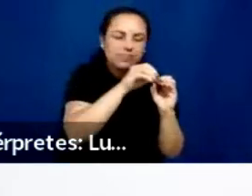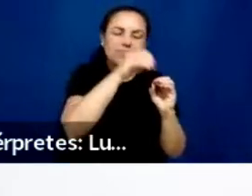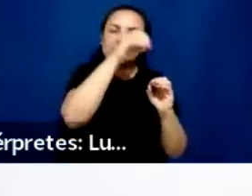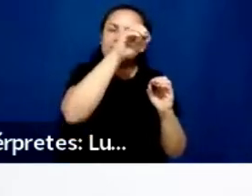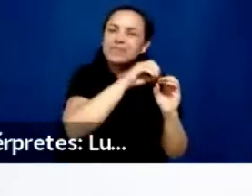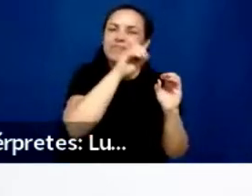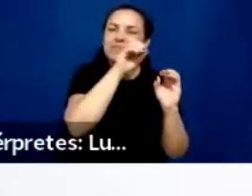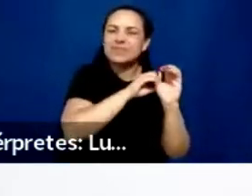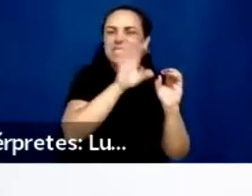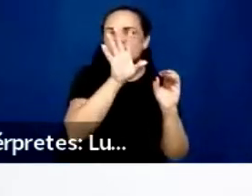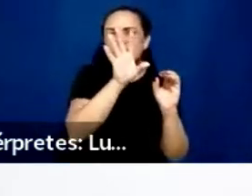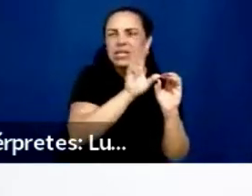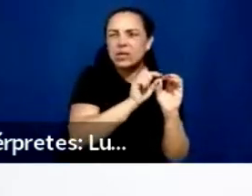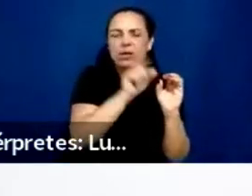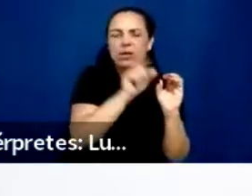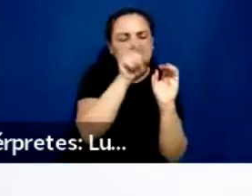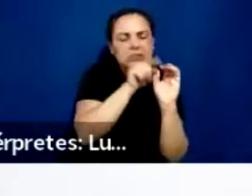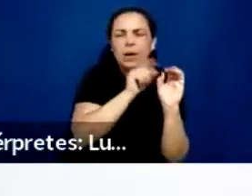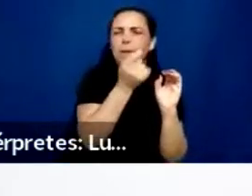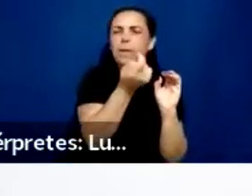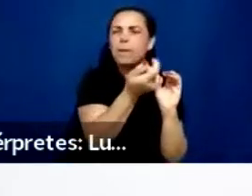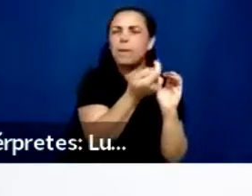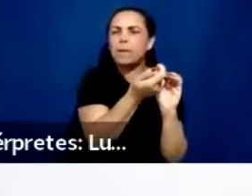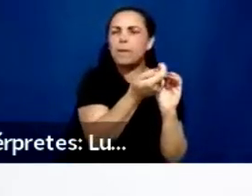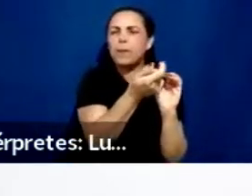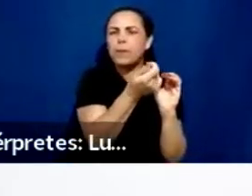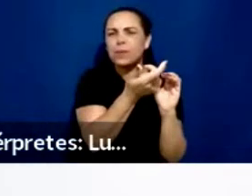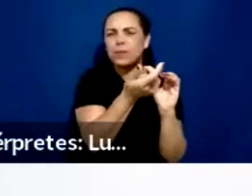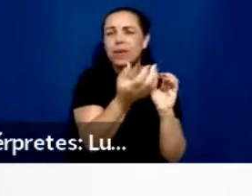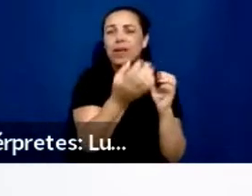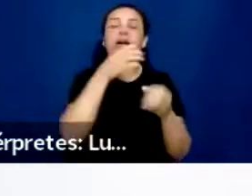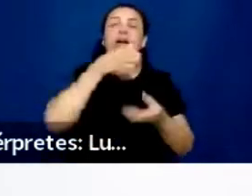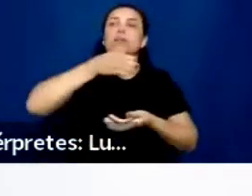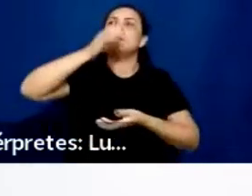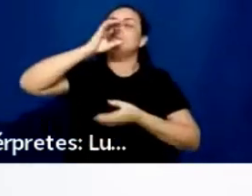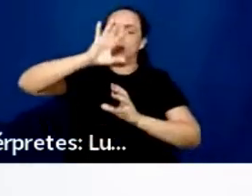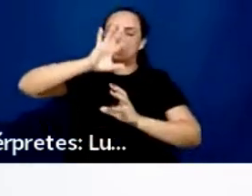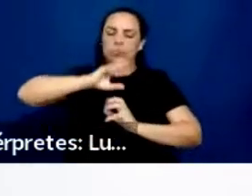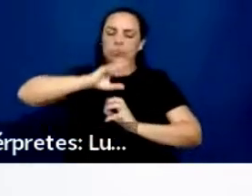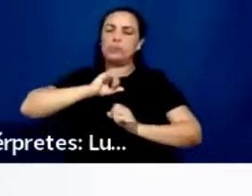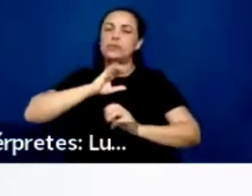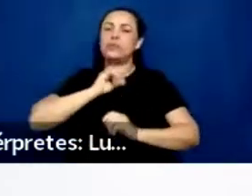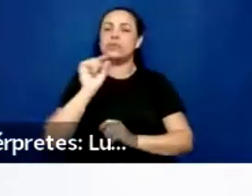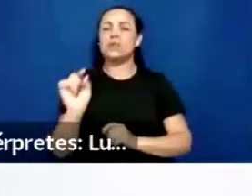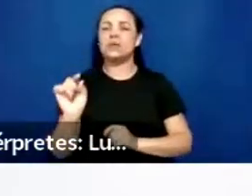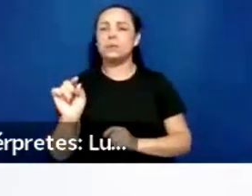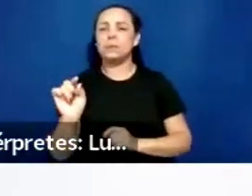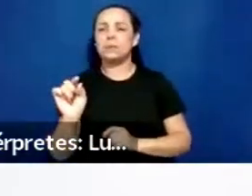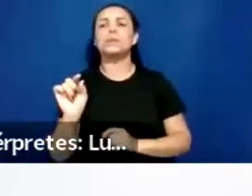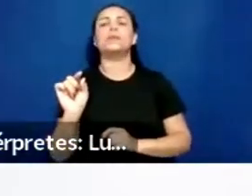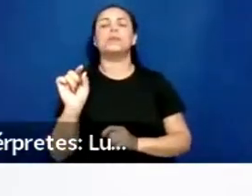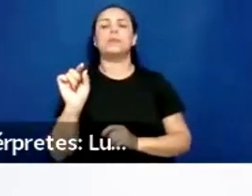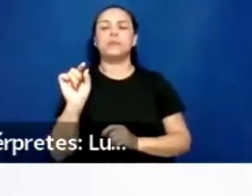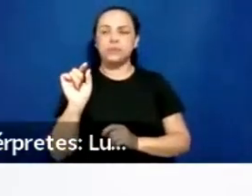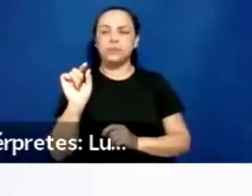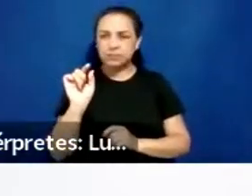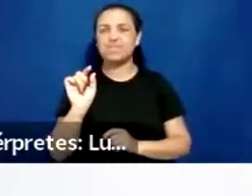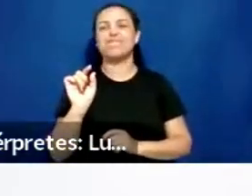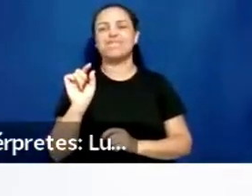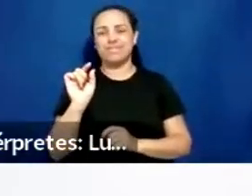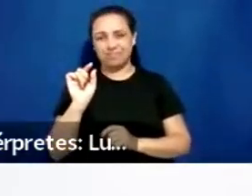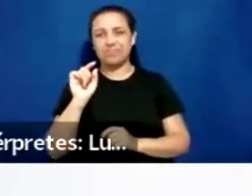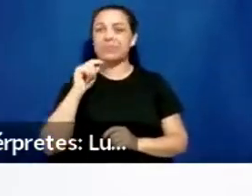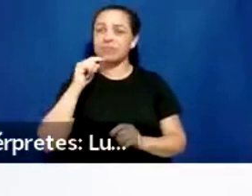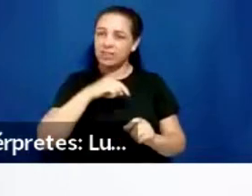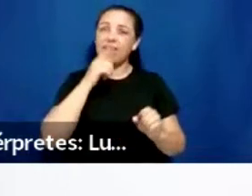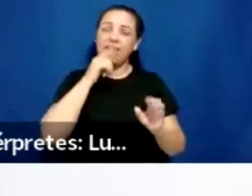tá dura, ela tá cheia de clusters, e isso impede essa penetração. E qual é a importância da água no nosso organismo? A água leva os nutrientes para dentro da